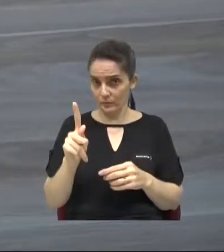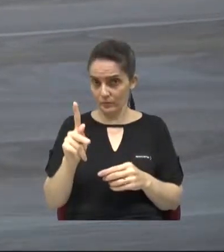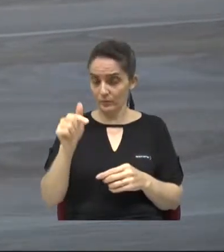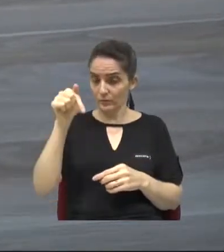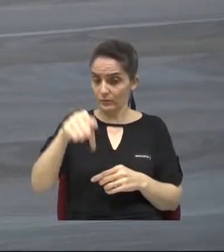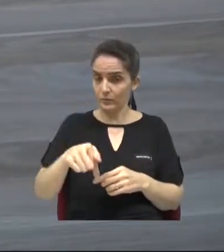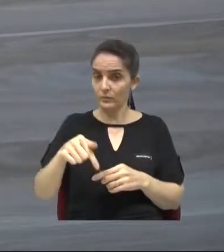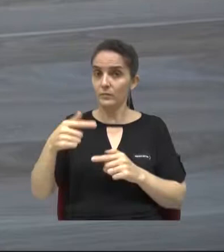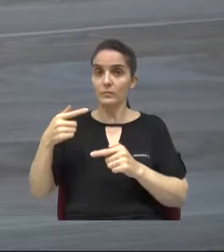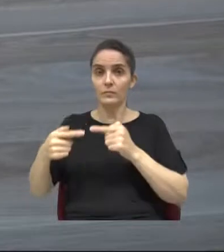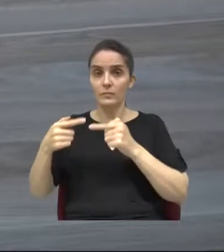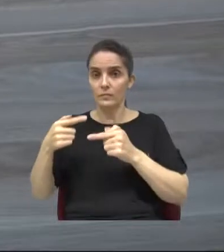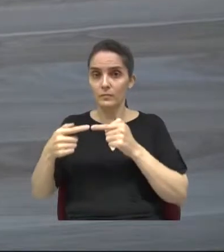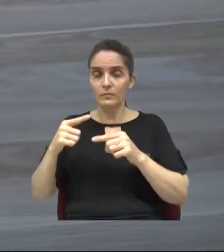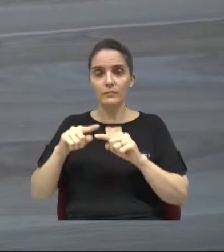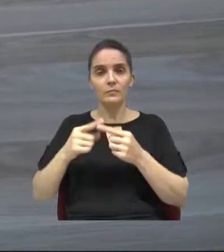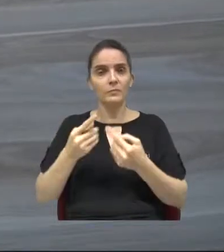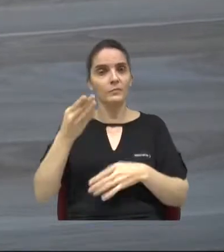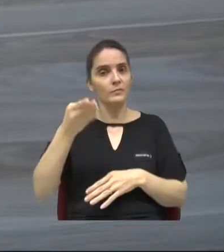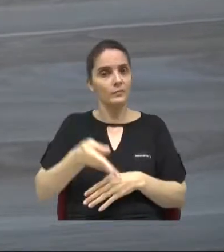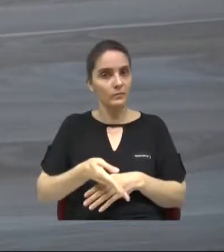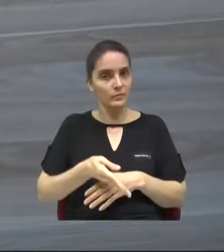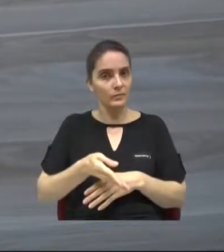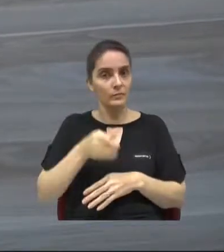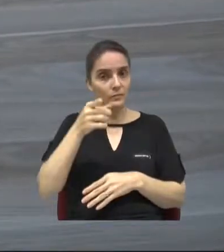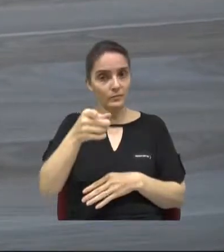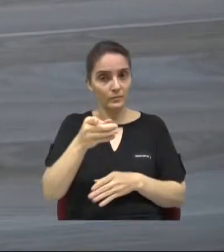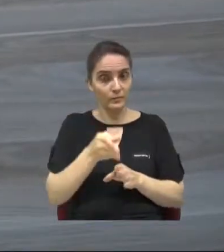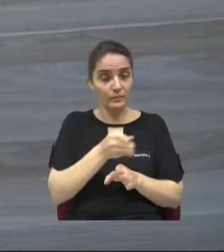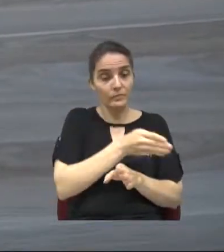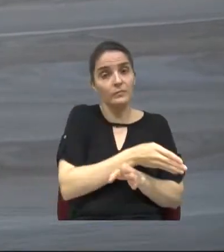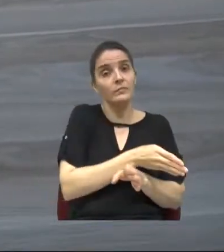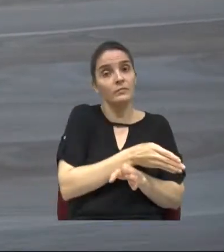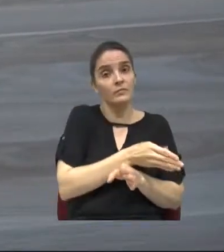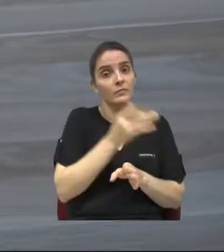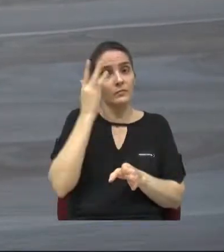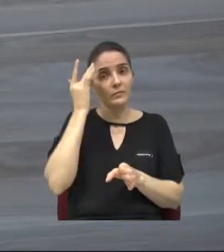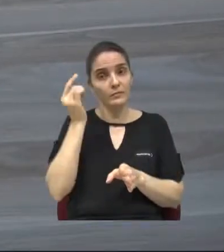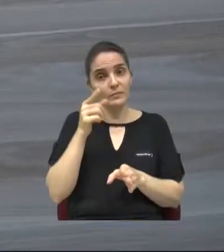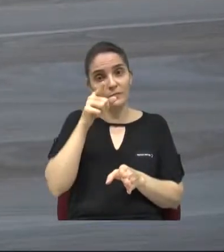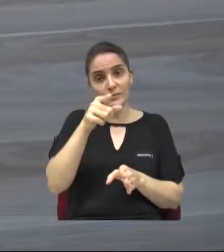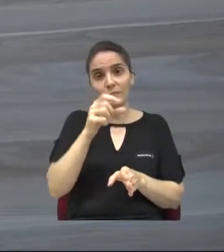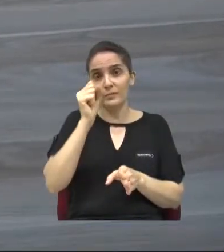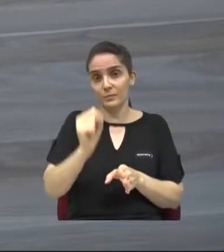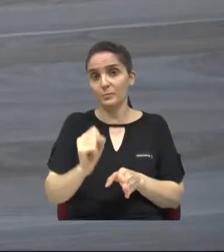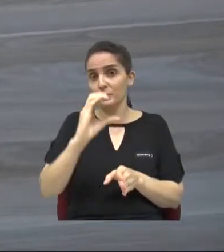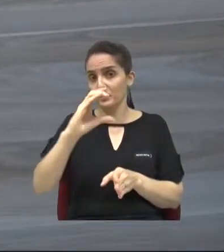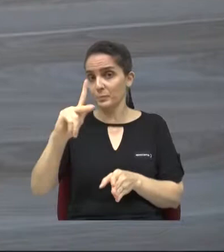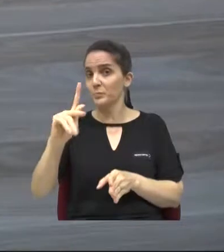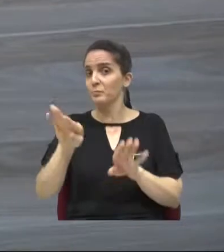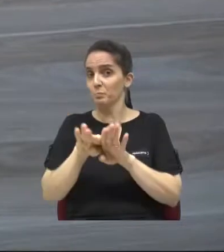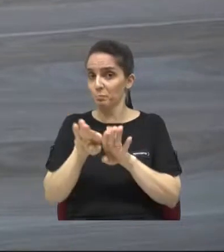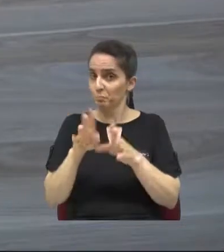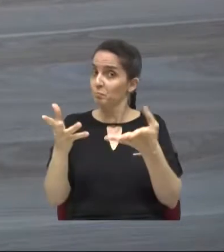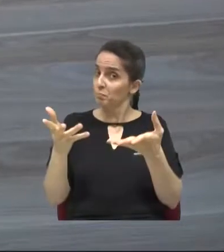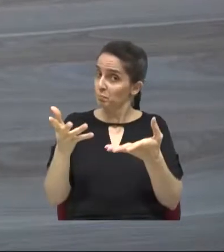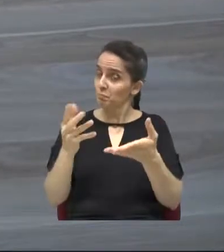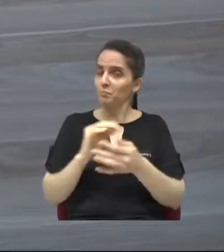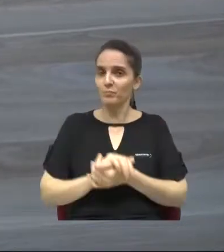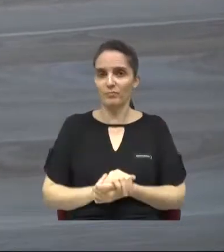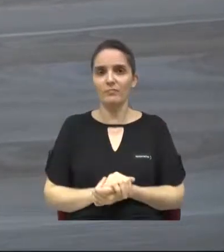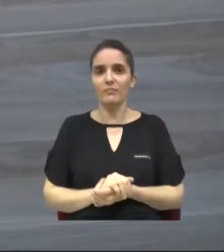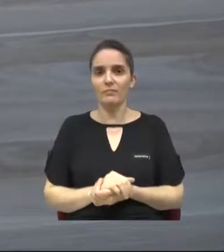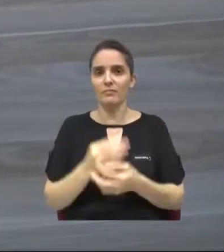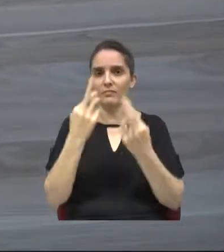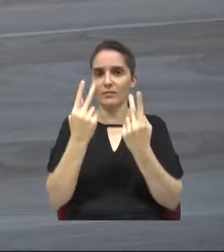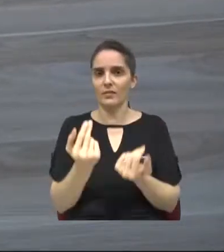política, mas hoje você está de um lado, só que amanhã você pode estar do outro. E da forma como